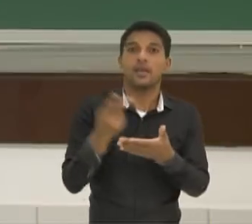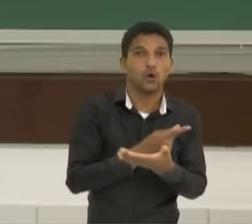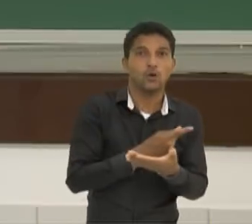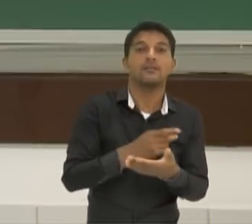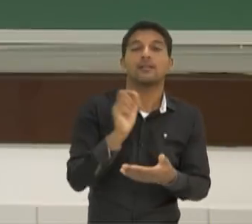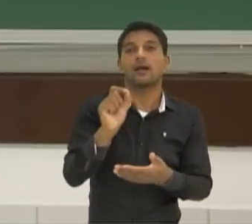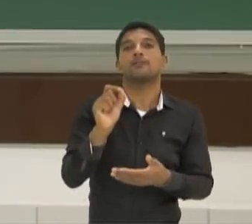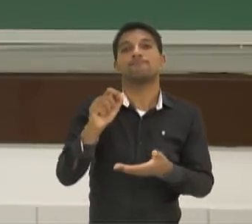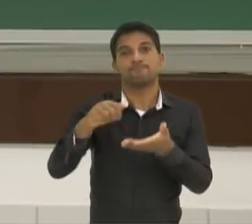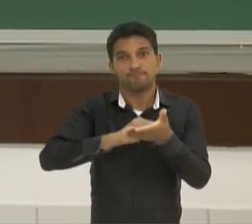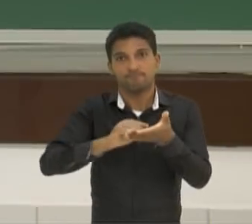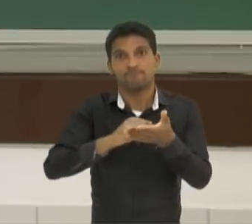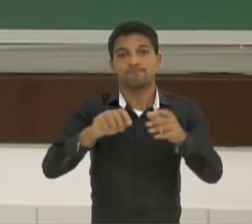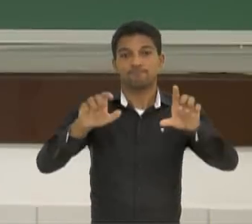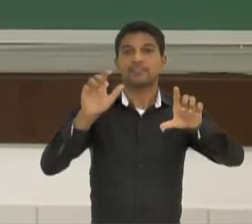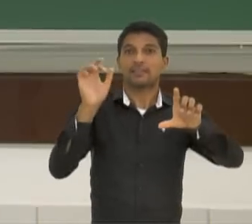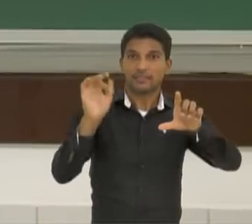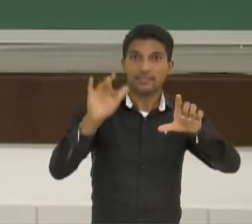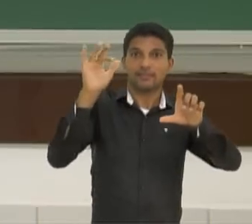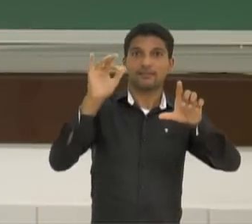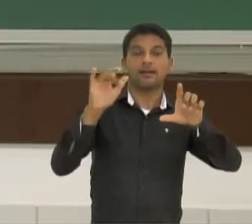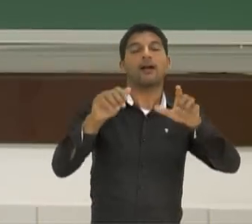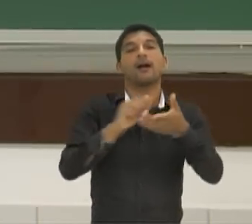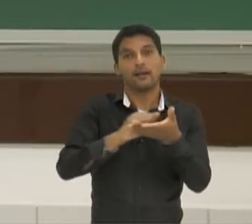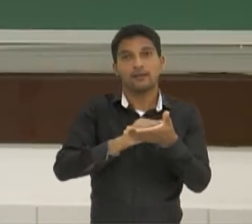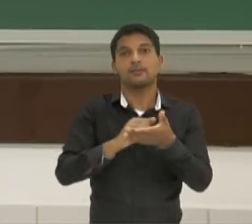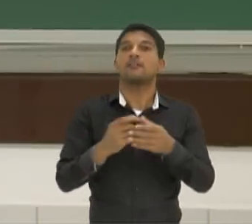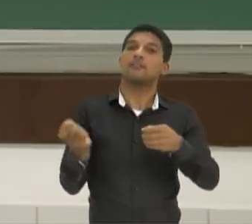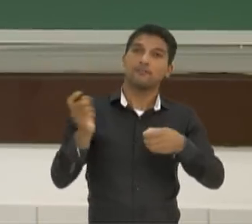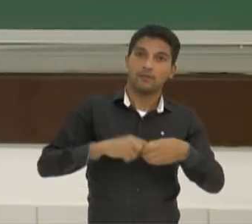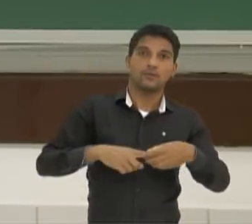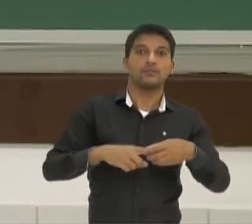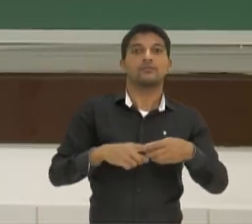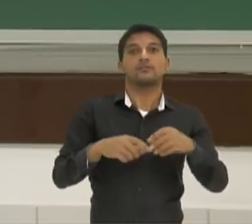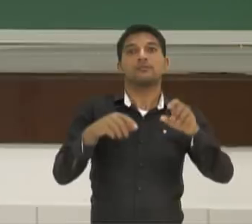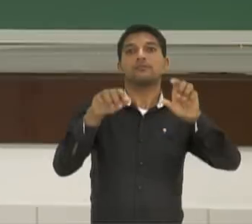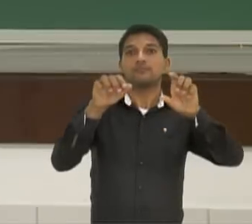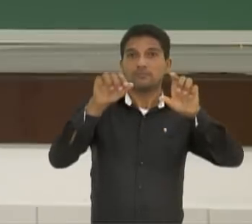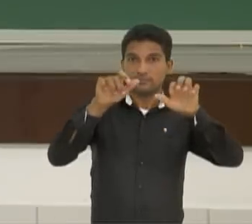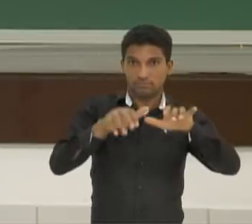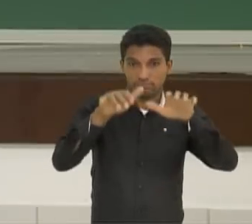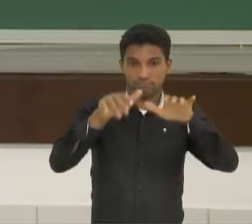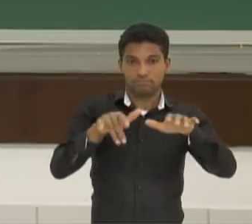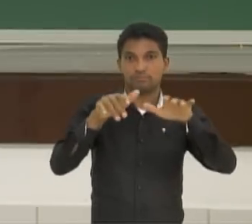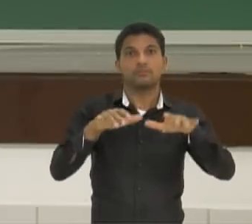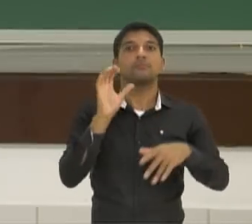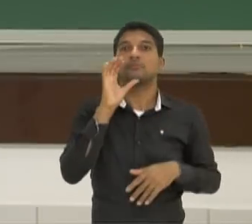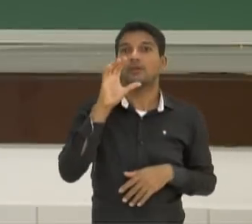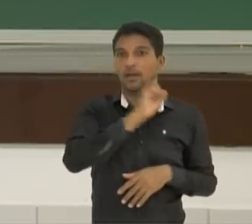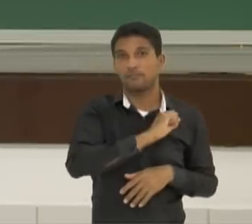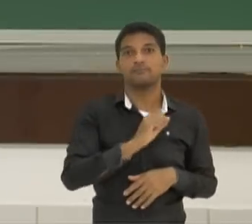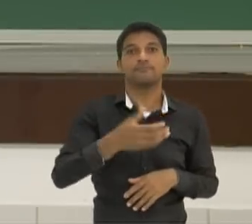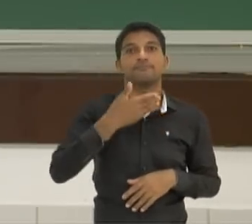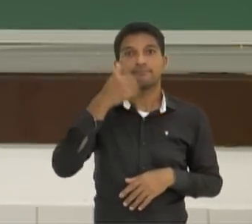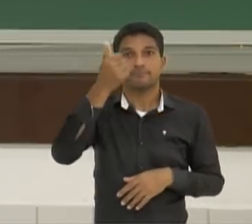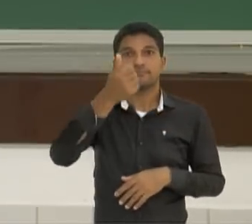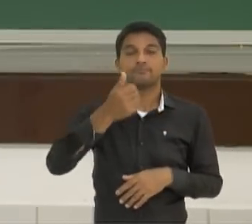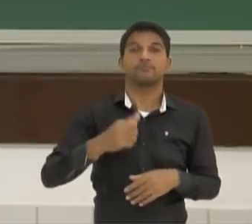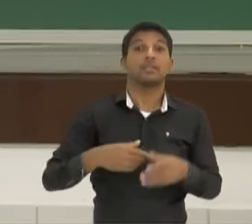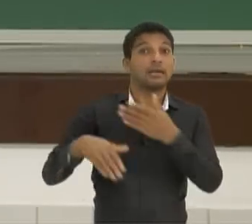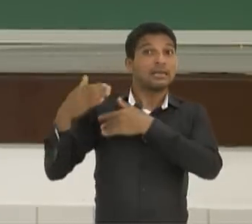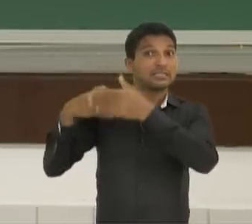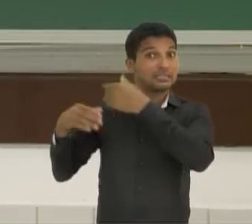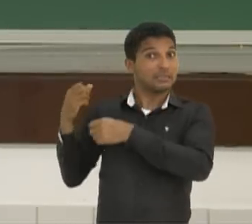tenha escrito errado, né? Às vezes, isso é uma diferença bem grande também, porque antigamente, quando as